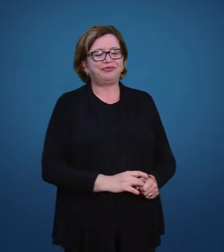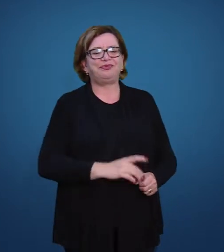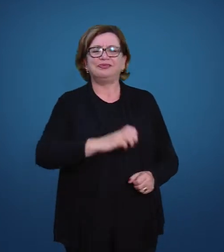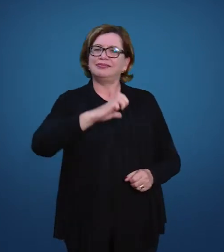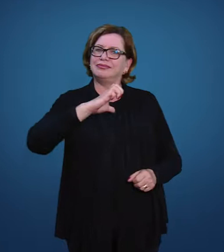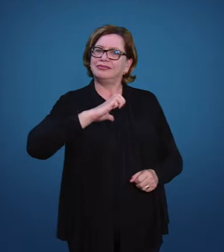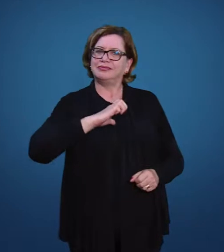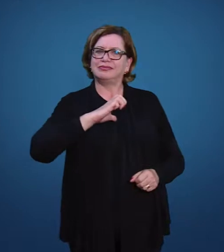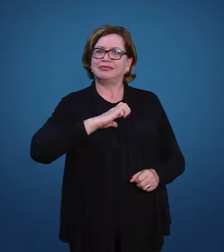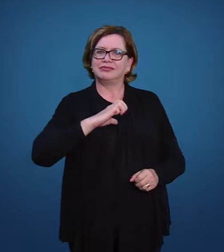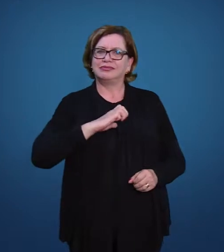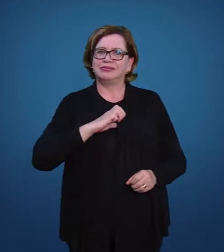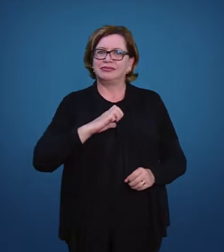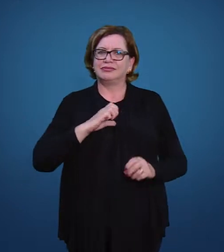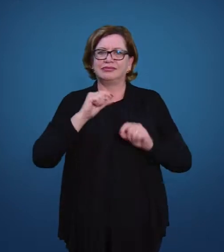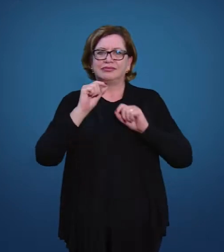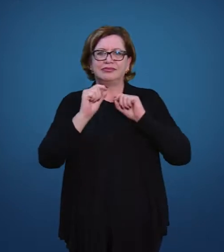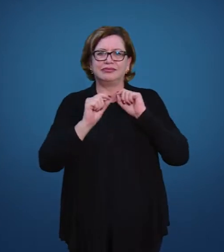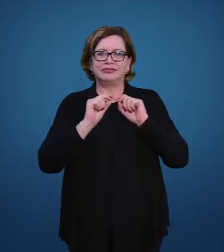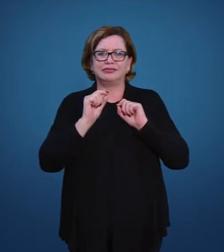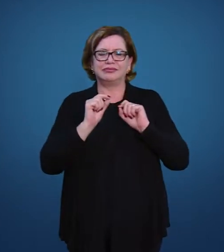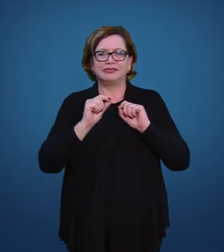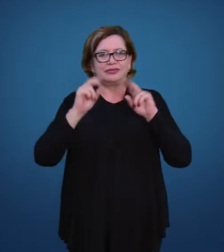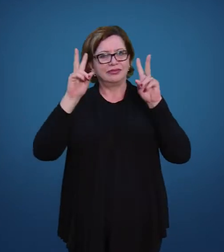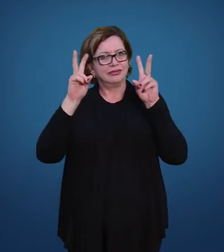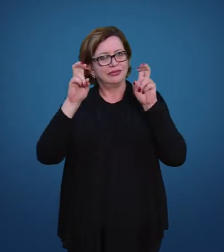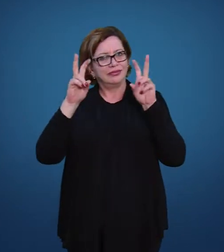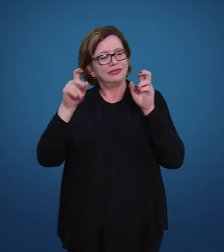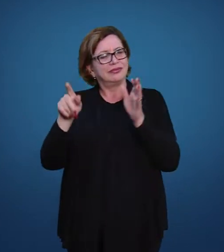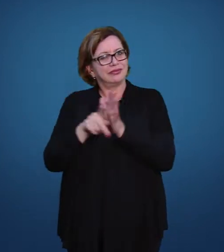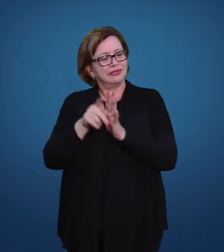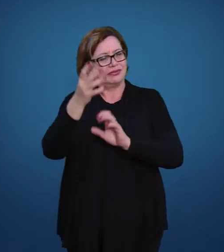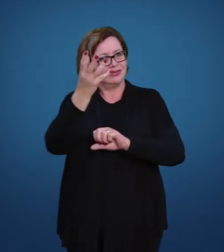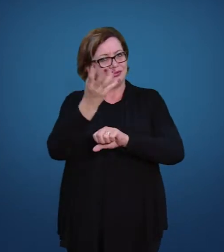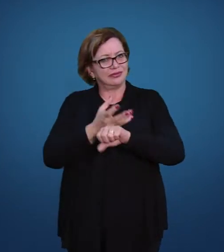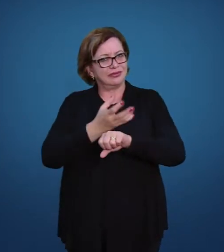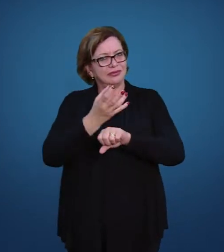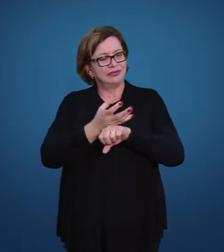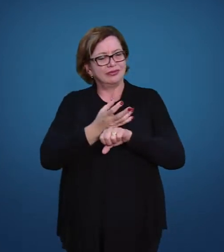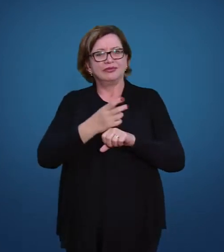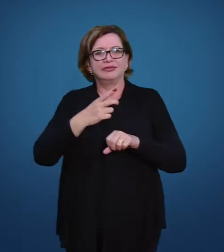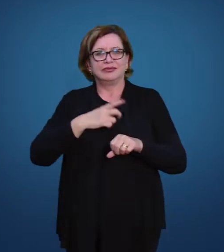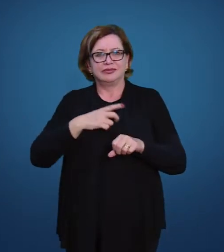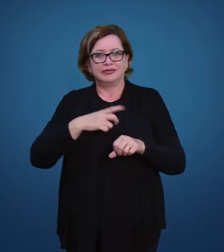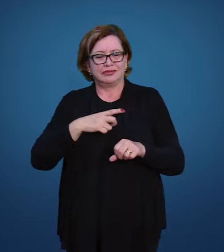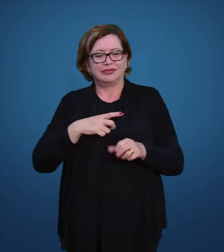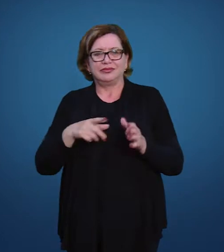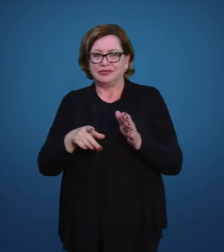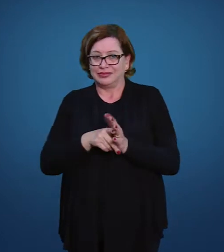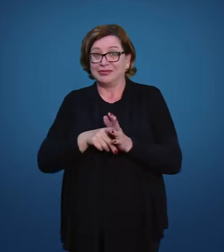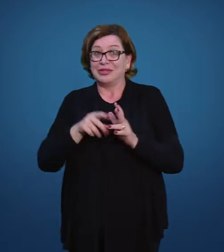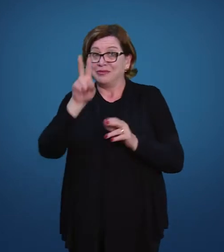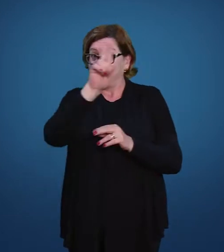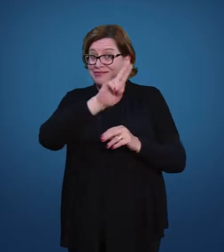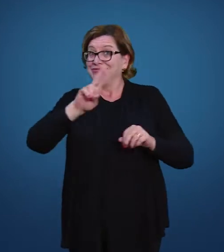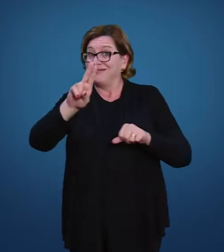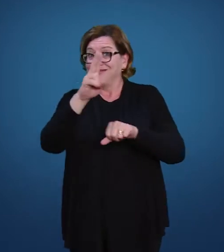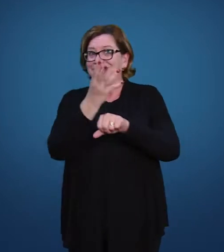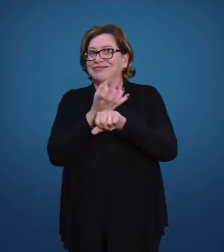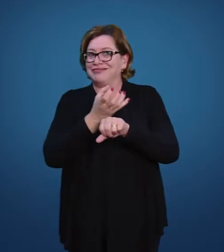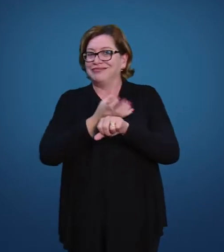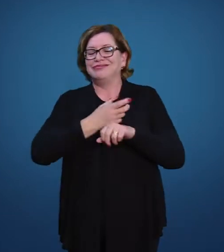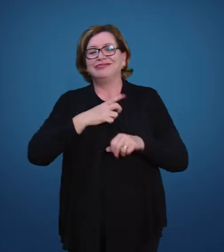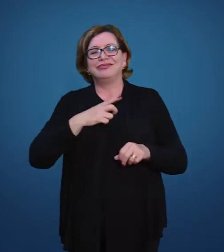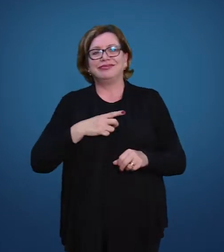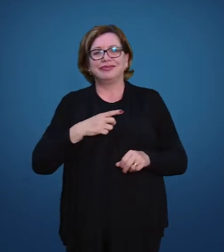é um dos temas chaves da disciplina, inclusive está no título da nossa disciplina, ela